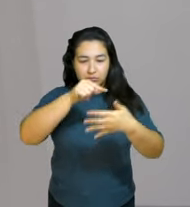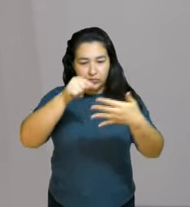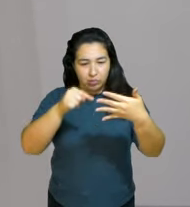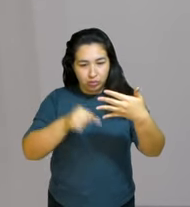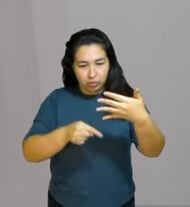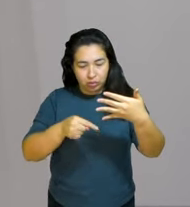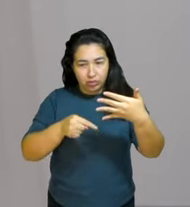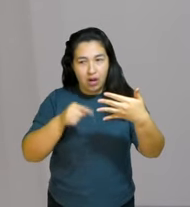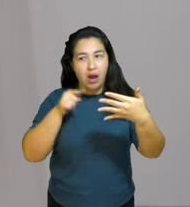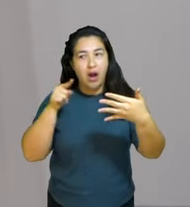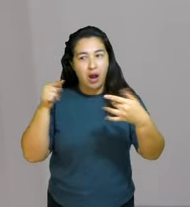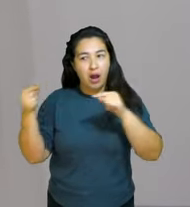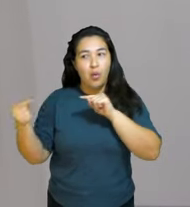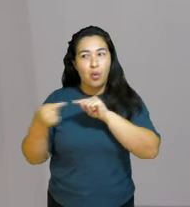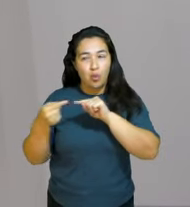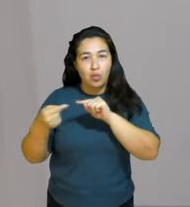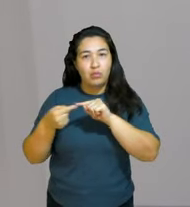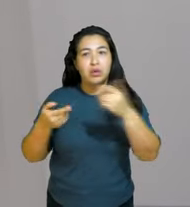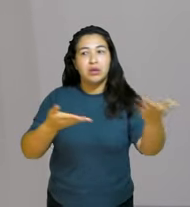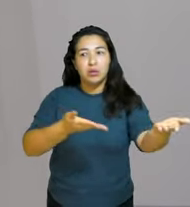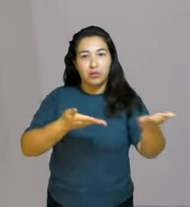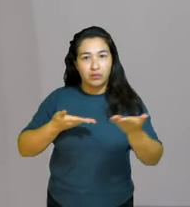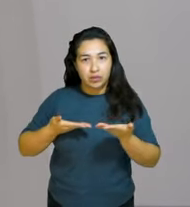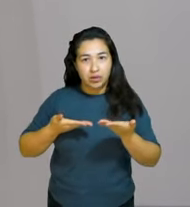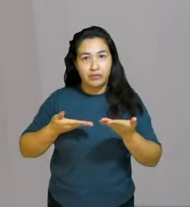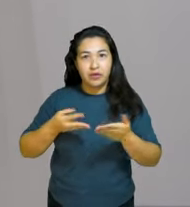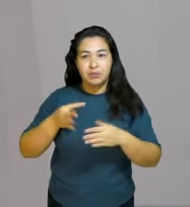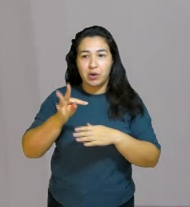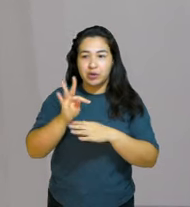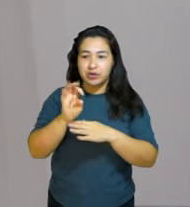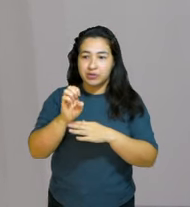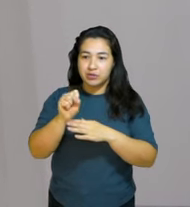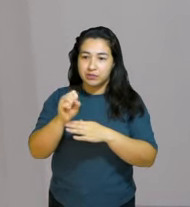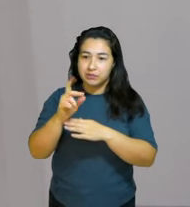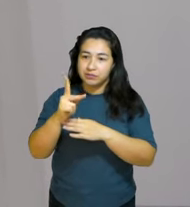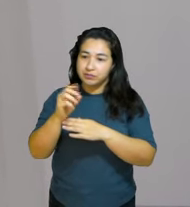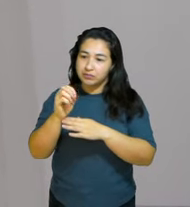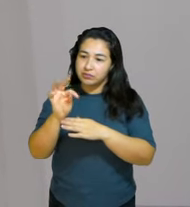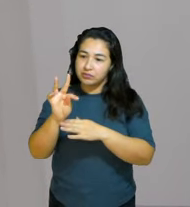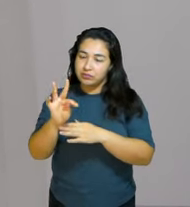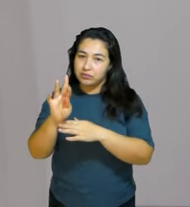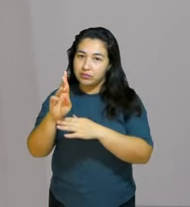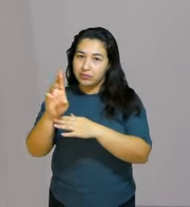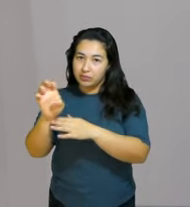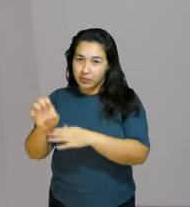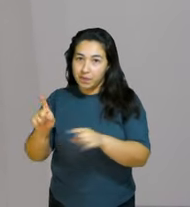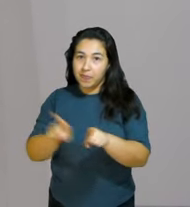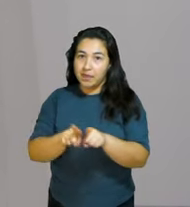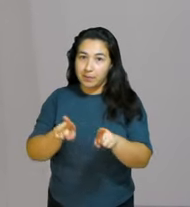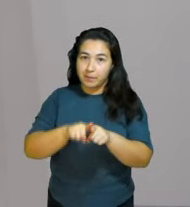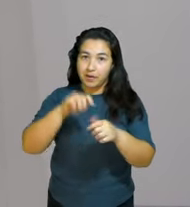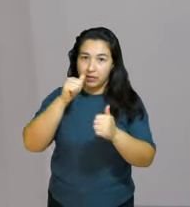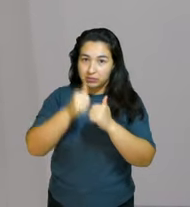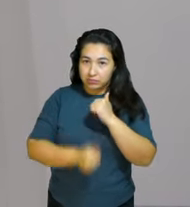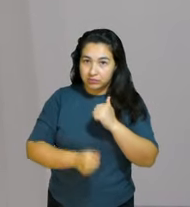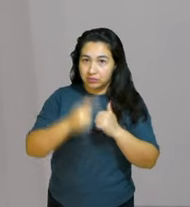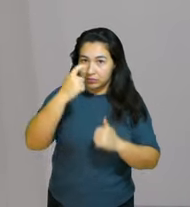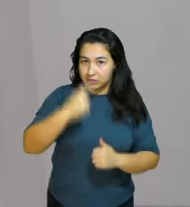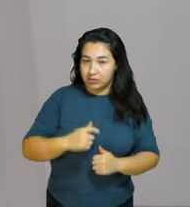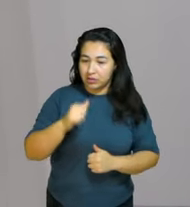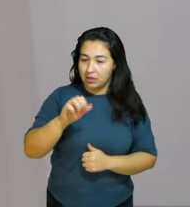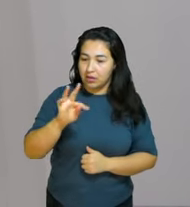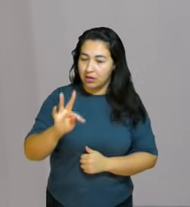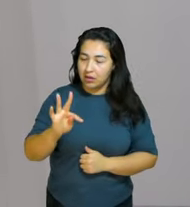viu pertinente convidar a FEESPORT, a Federação Catarinense de Atletismo, juntamente com